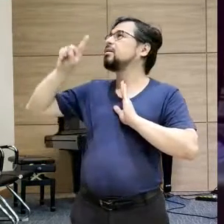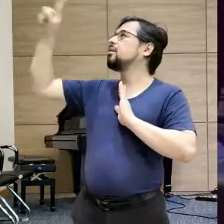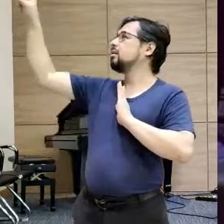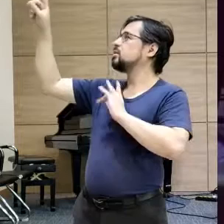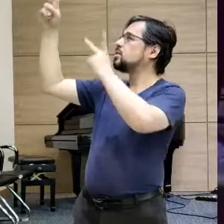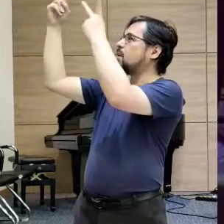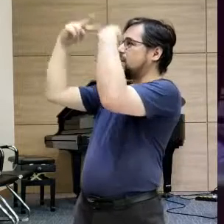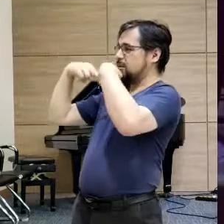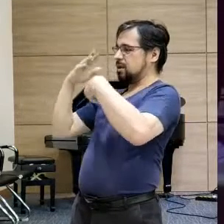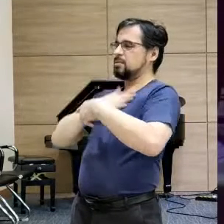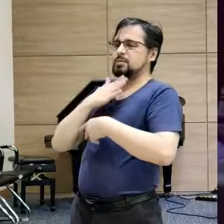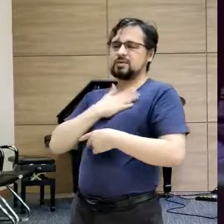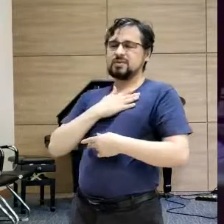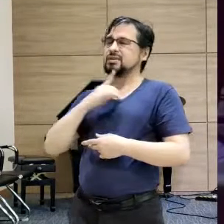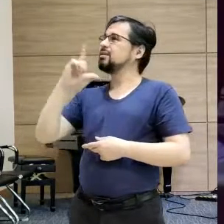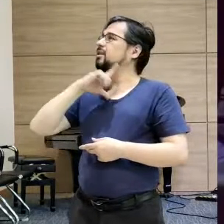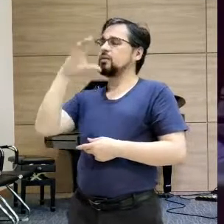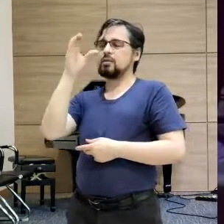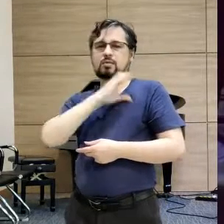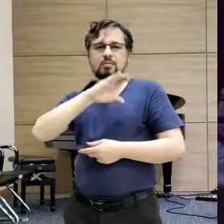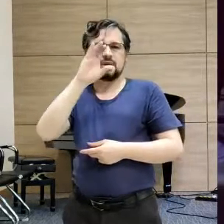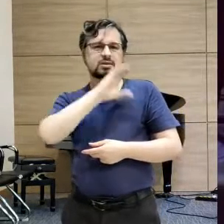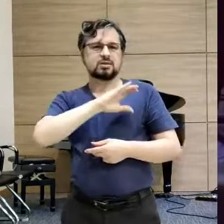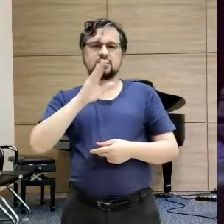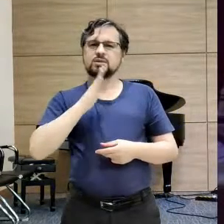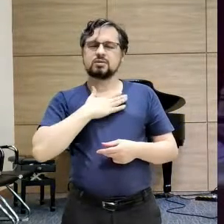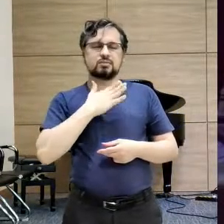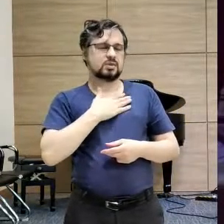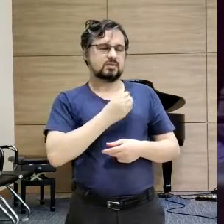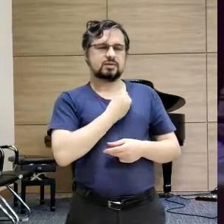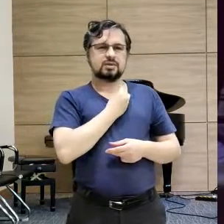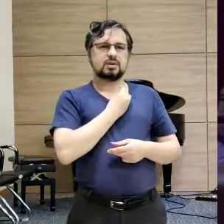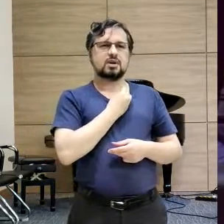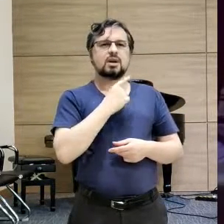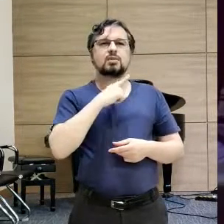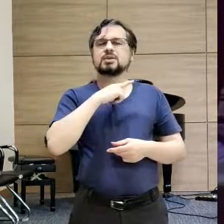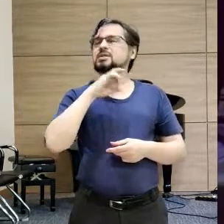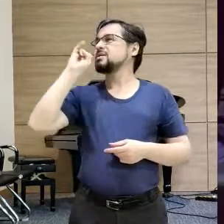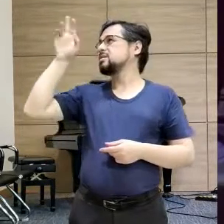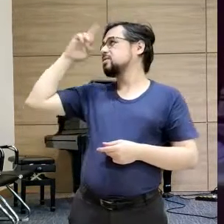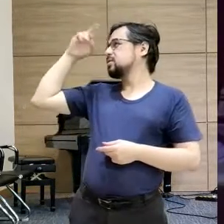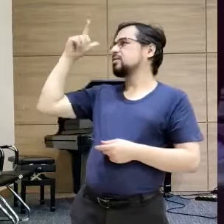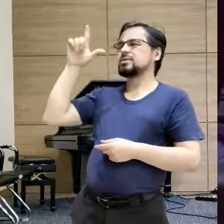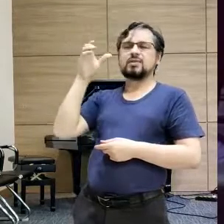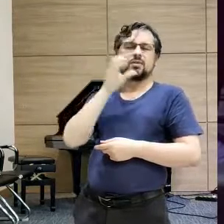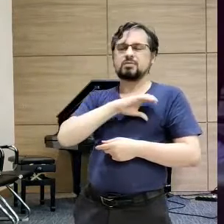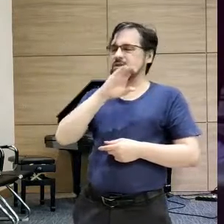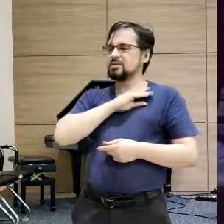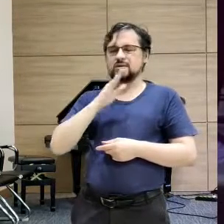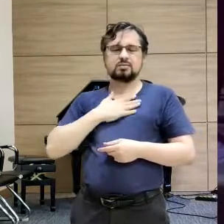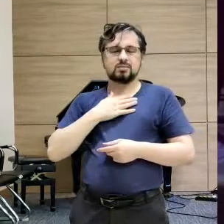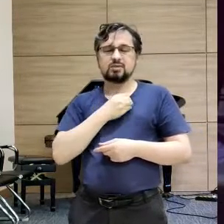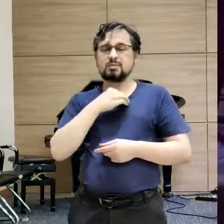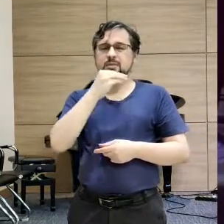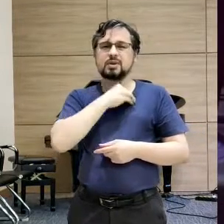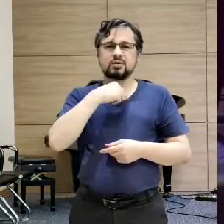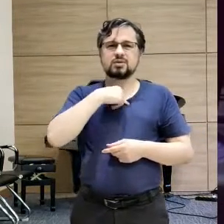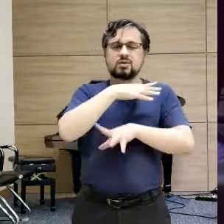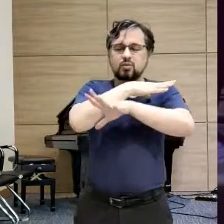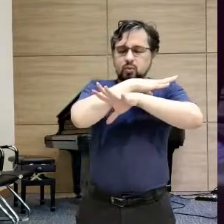Senhor, tem compaixão de mim, porque se o Senhor não tiver compaixão de mim, pecador do jeito que eu sou, eu serei